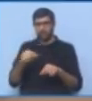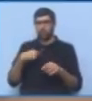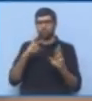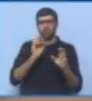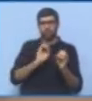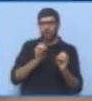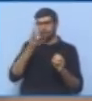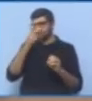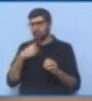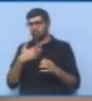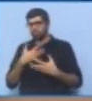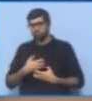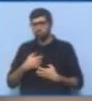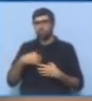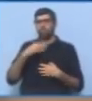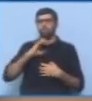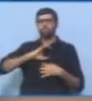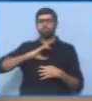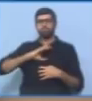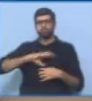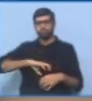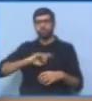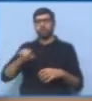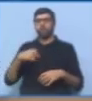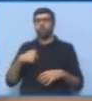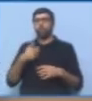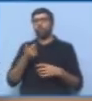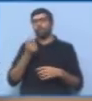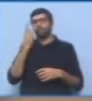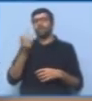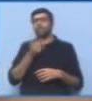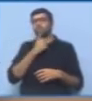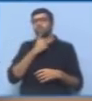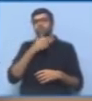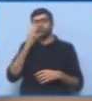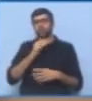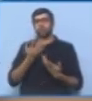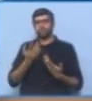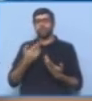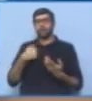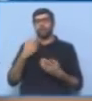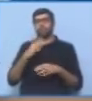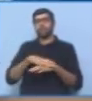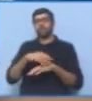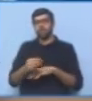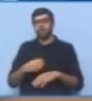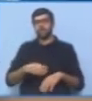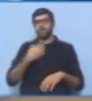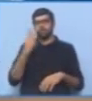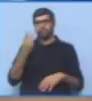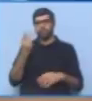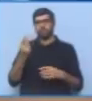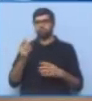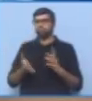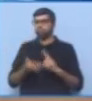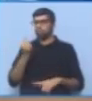estava triste, ou estava desanimado, ou estava desiludido, ou não sabia o que é que havia de fazer à sua vida, e passado algum tempo tem um sentido para a sua vida? O